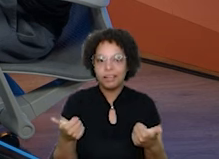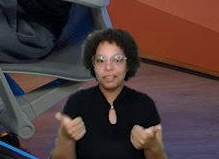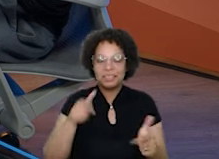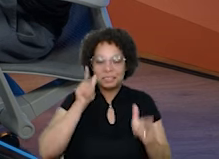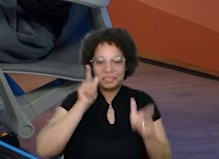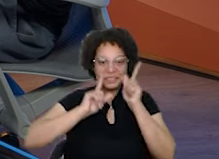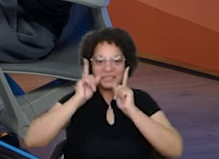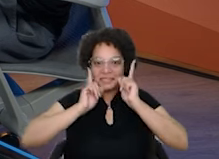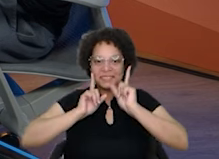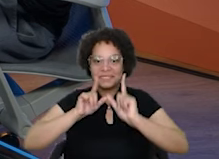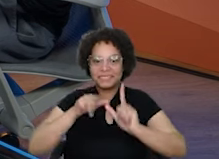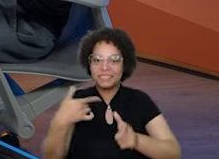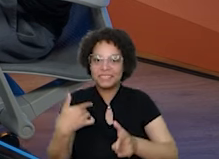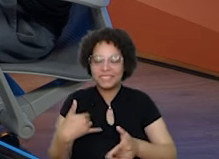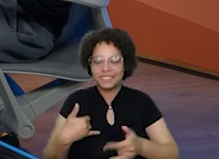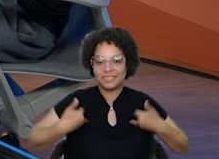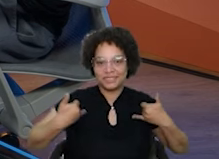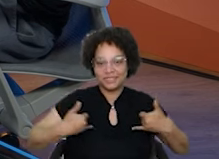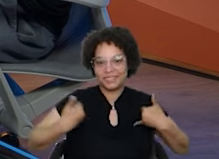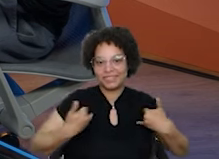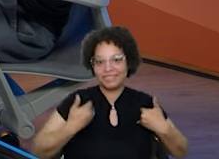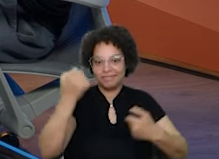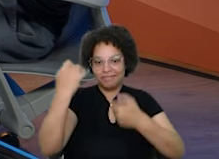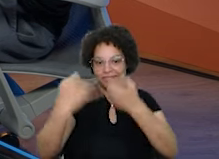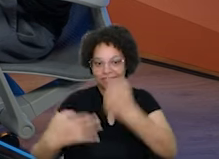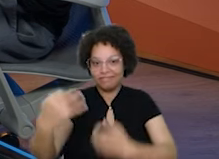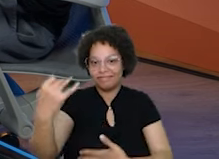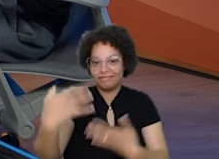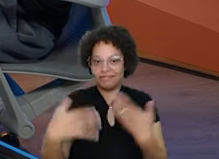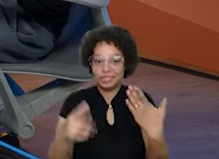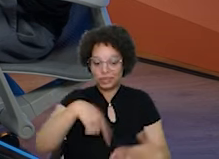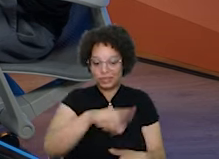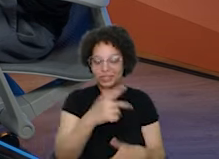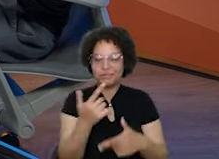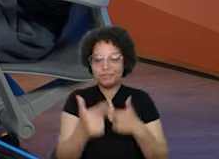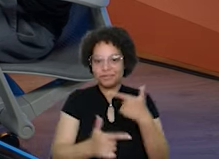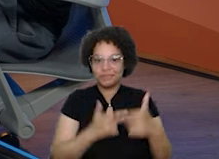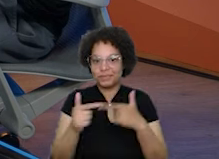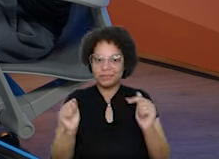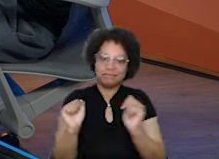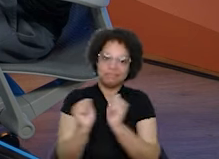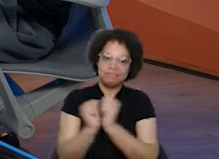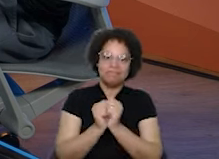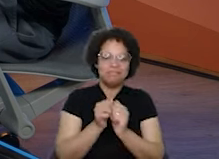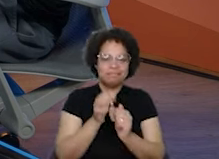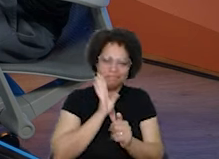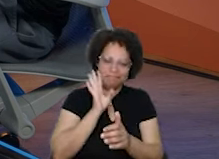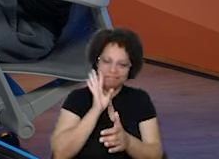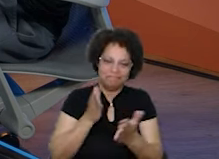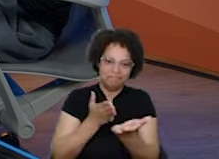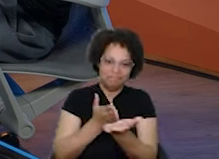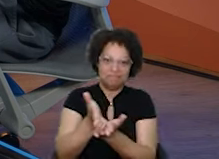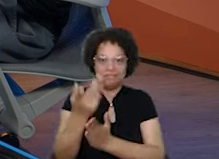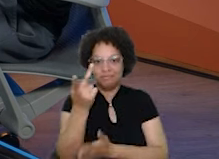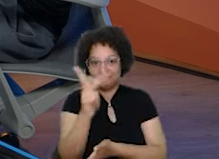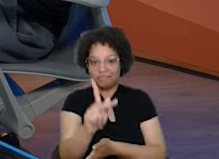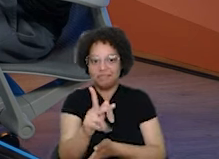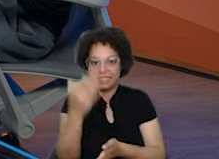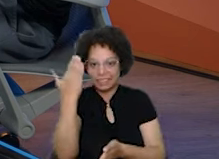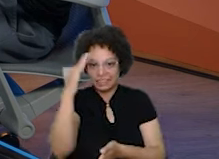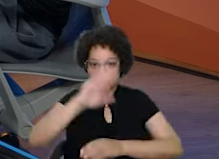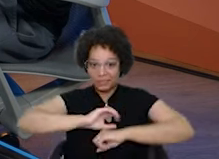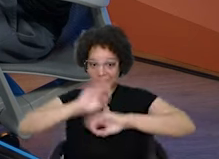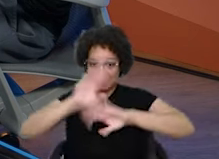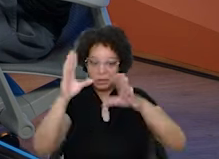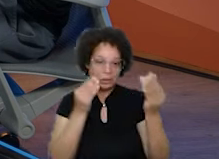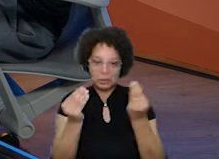tenho orgulho de contar da gente ter participado né vivenciado a trajetória dela porque realmente ela entendeu ali como que ela tinha que fazer e isso